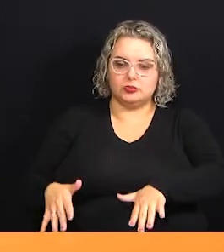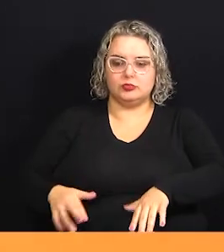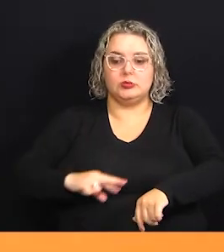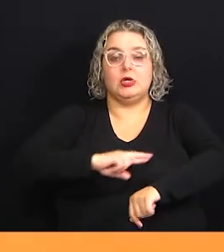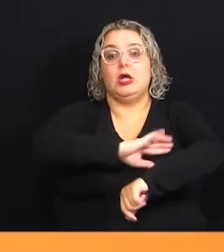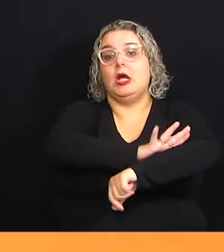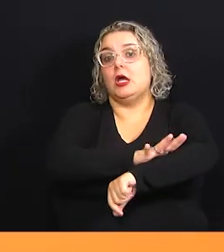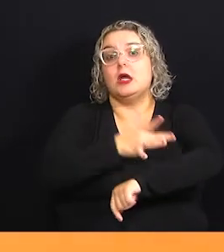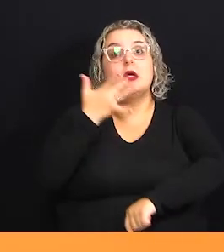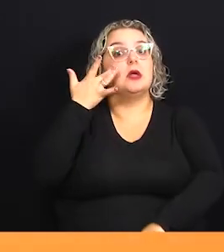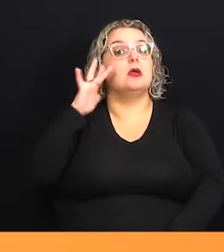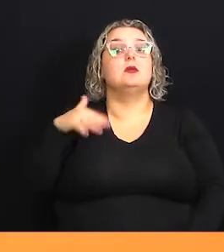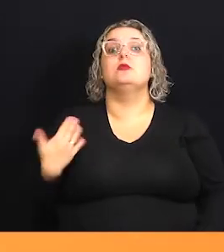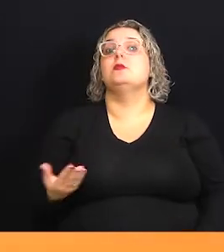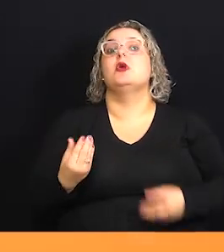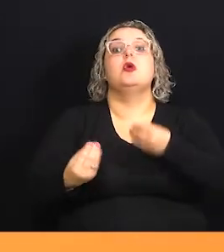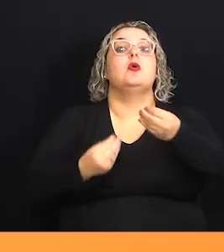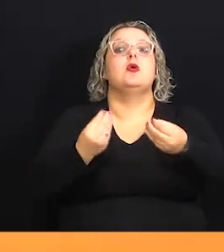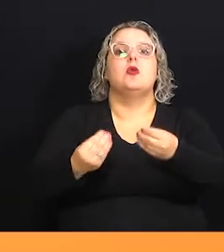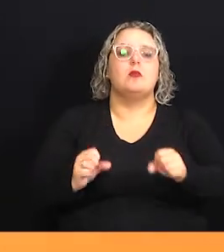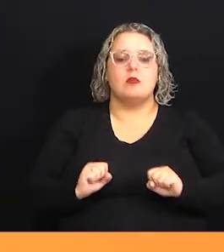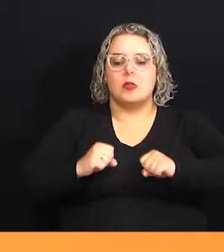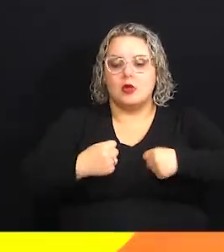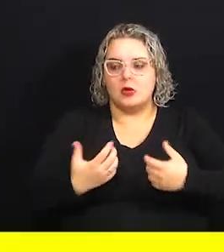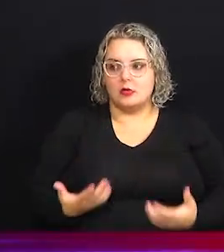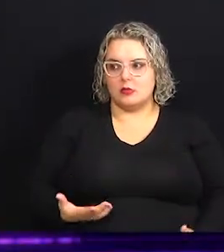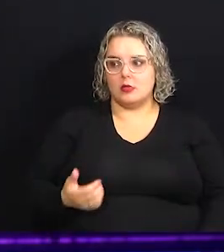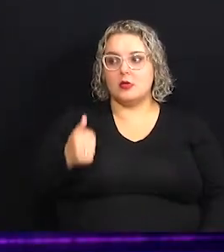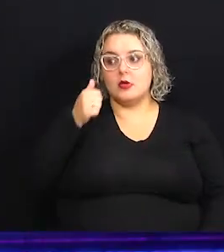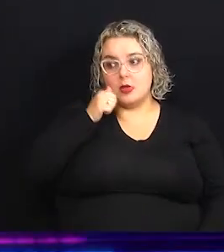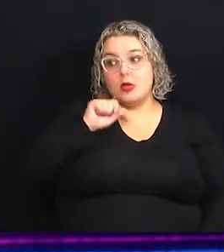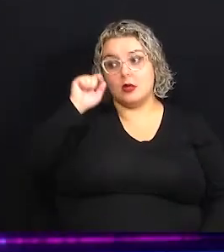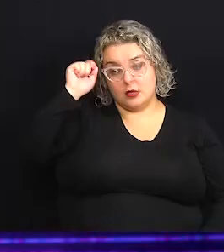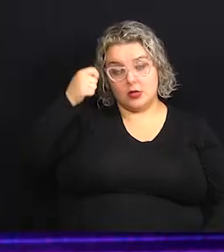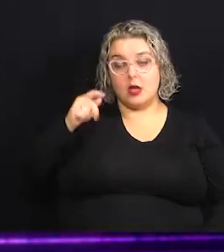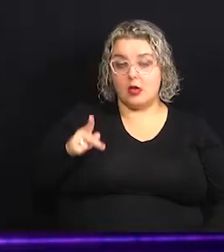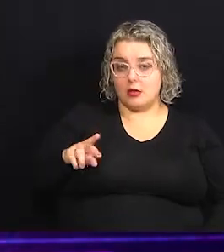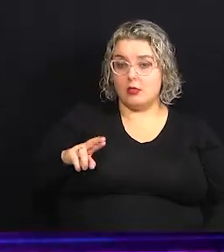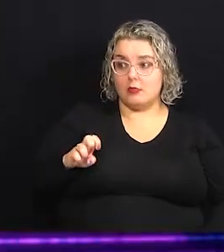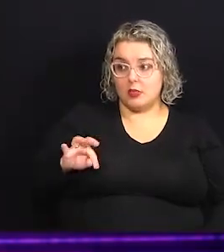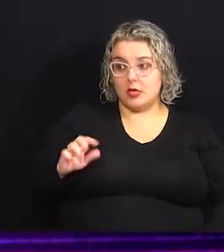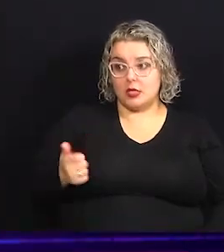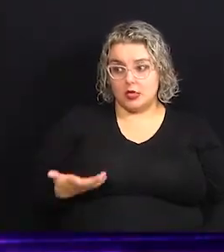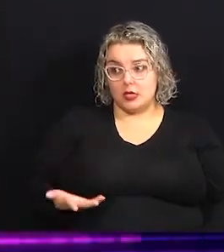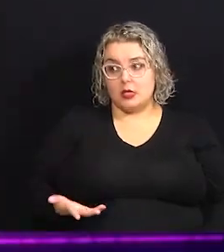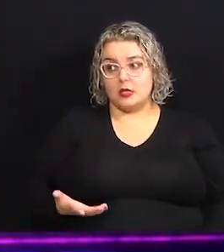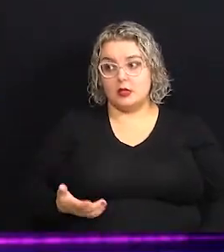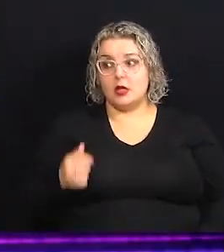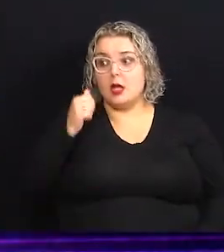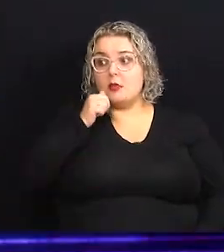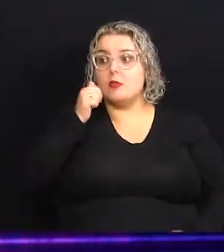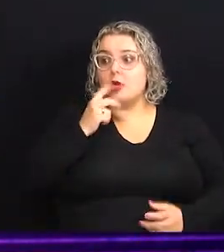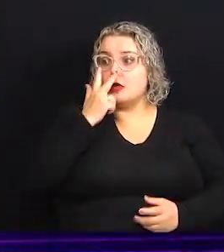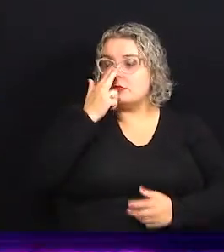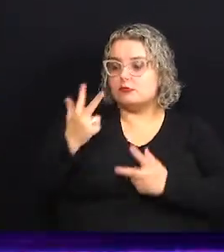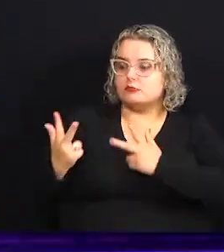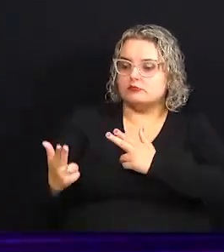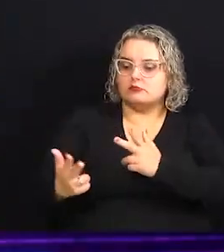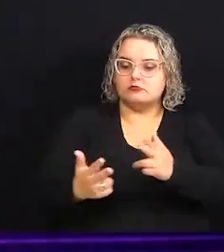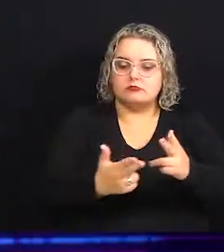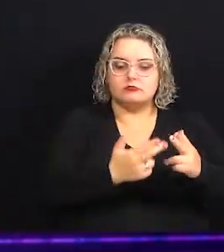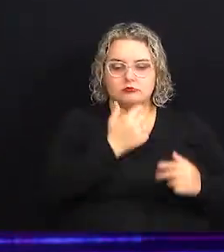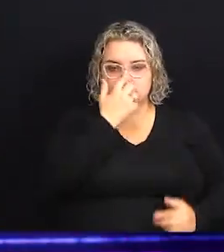de episódios racistas e eu não sabia como me defender. E, como a preta, eu procurava em alguns espaços mulheres parecidas